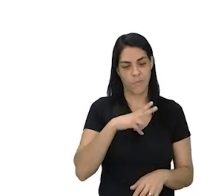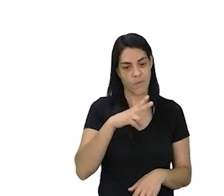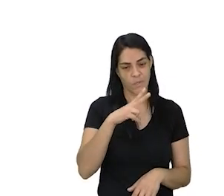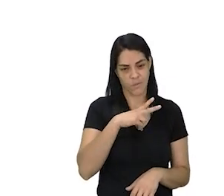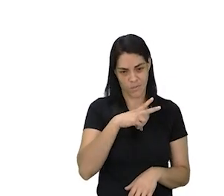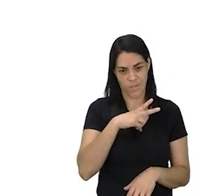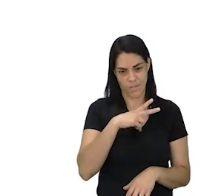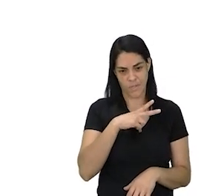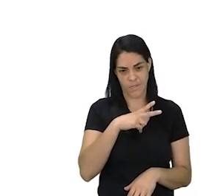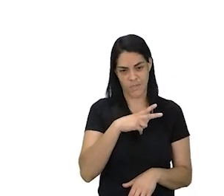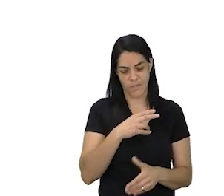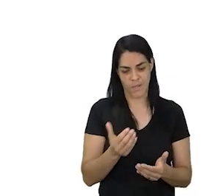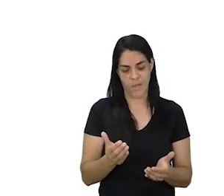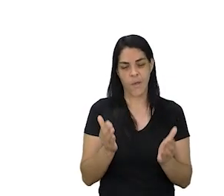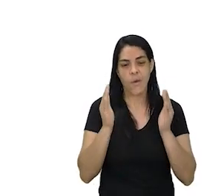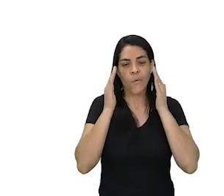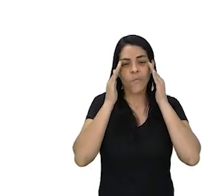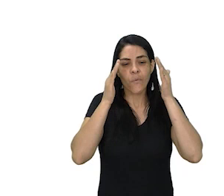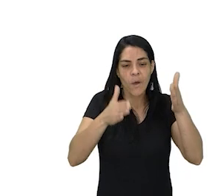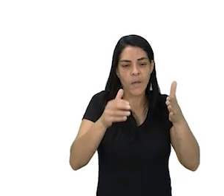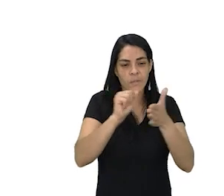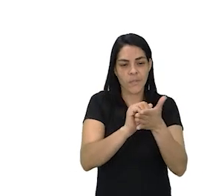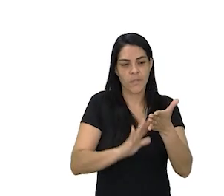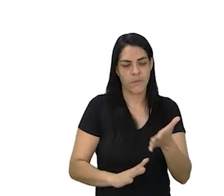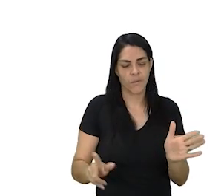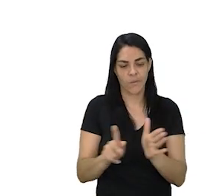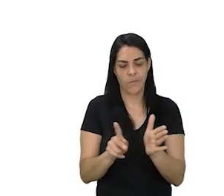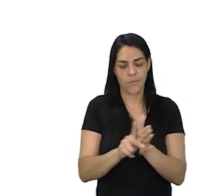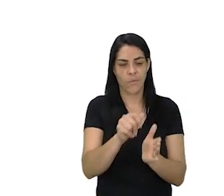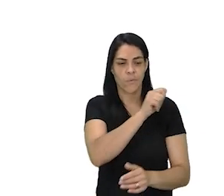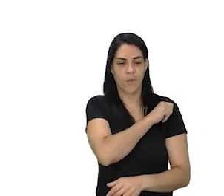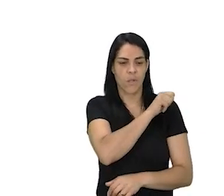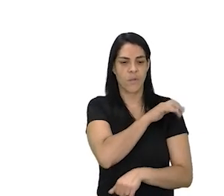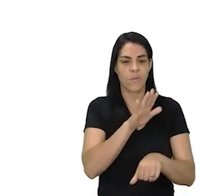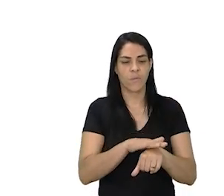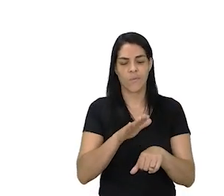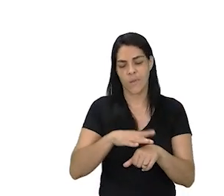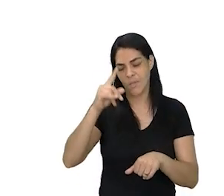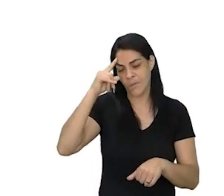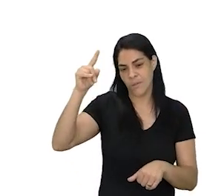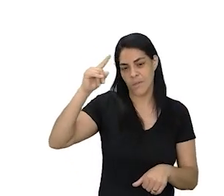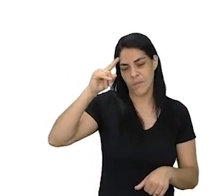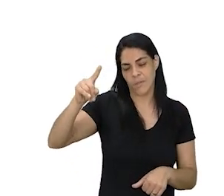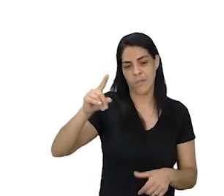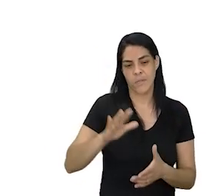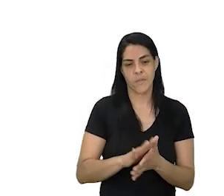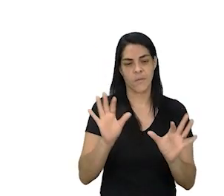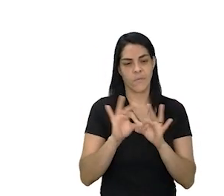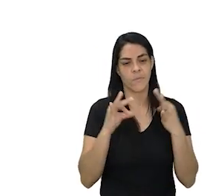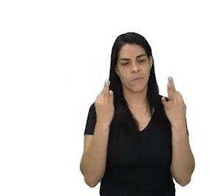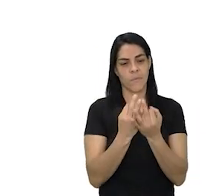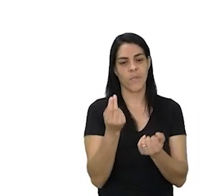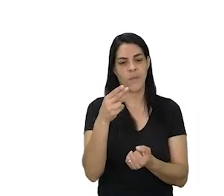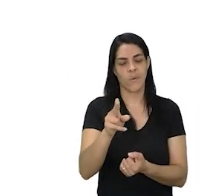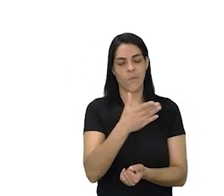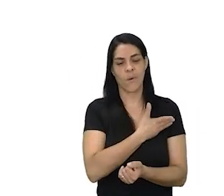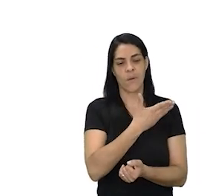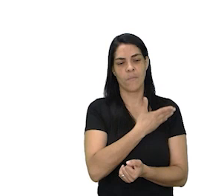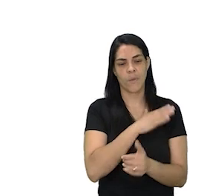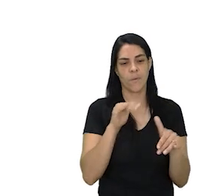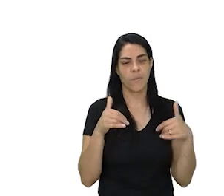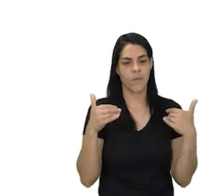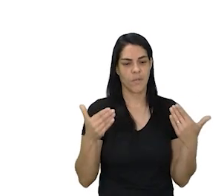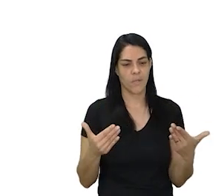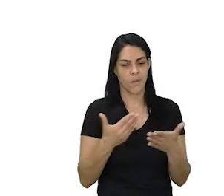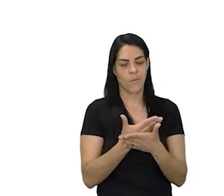diretamente às atividades que os estudantes fazem no cotidiano, ou com a família, ou com os colegas. Neste caso aqui, a